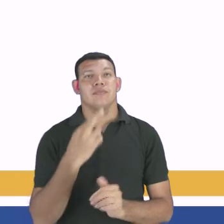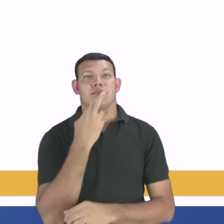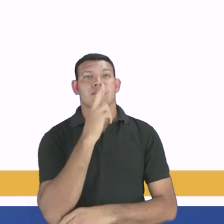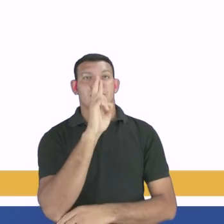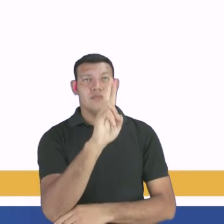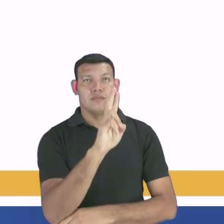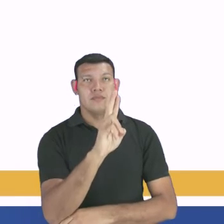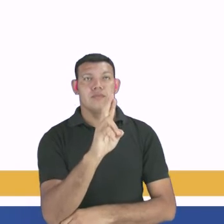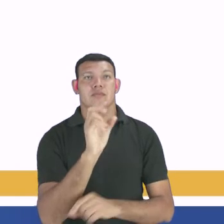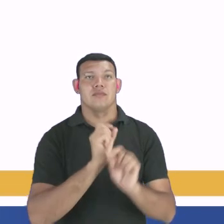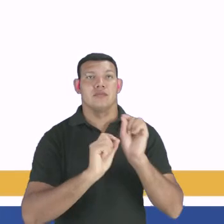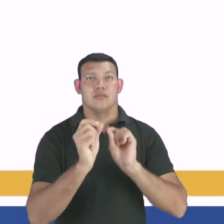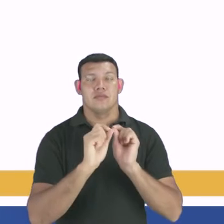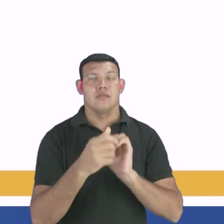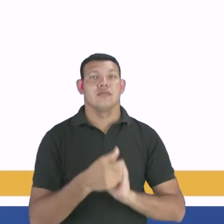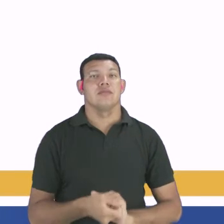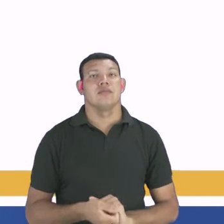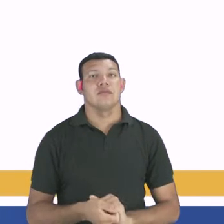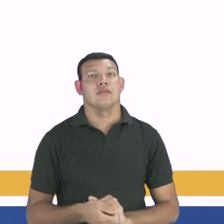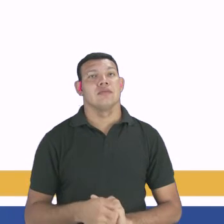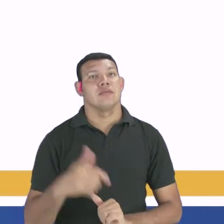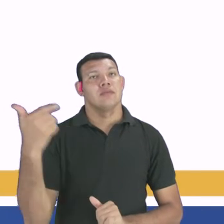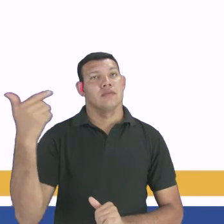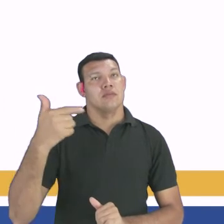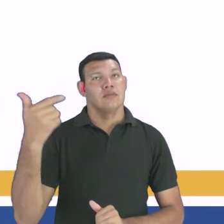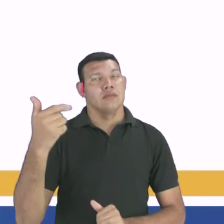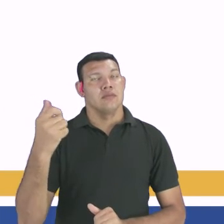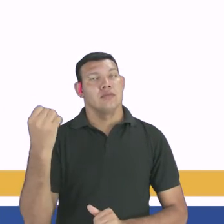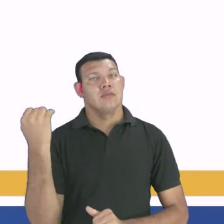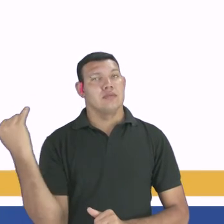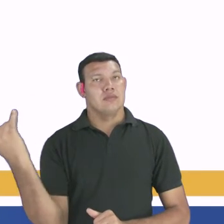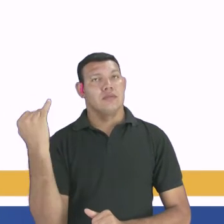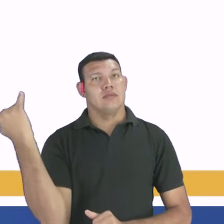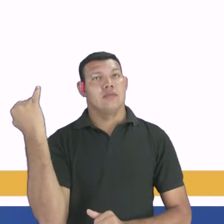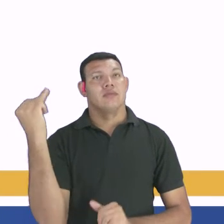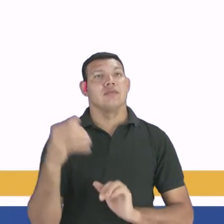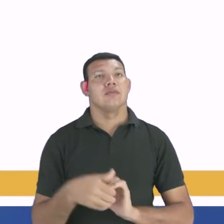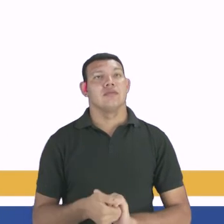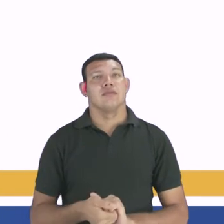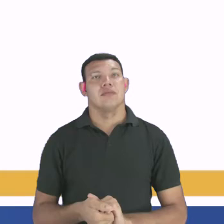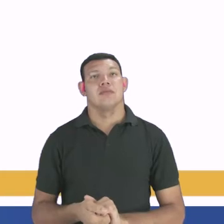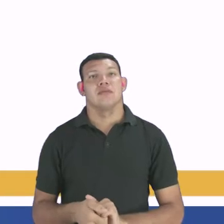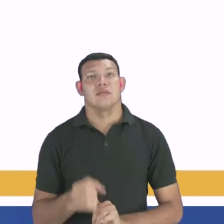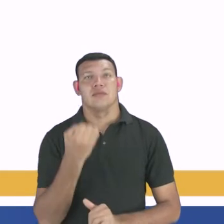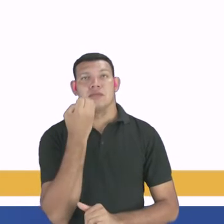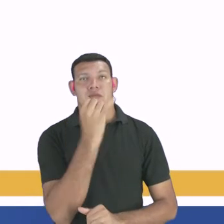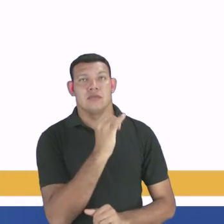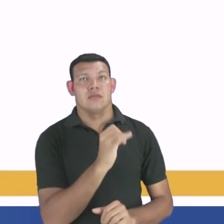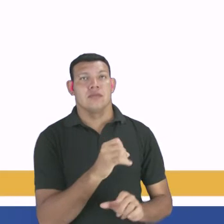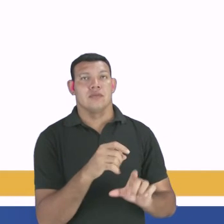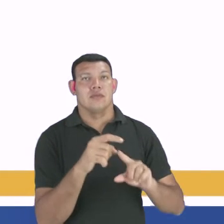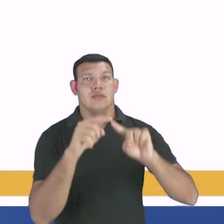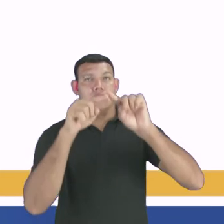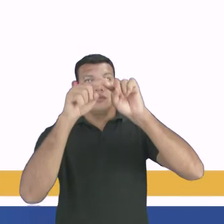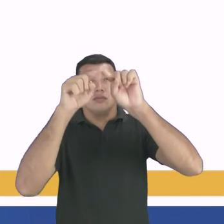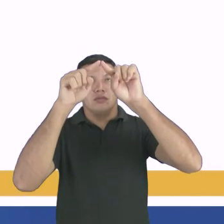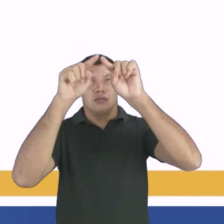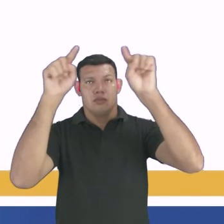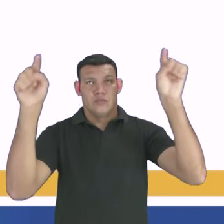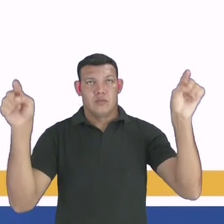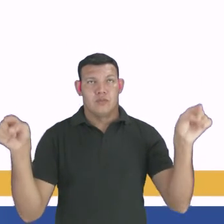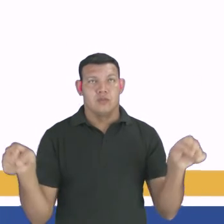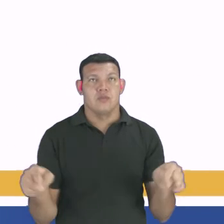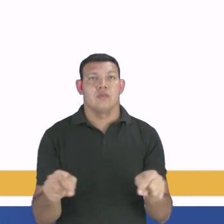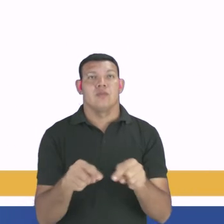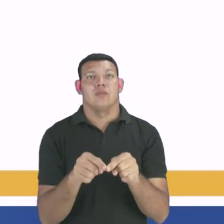forma ela se baseia no fato de que esse dois Arcos tem o mesmo cosseno então eles são comuns ou tem suas